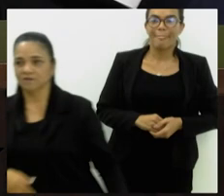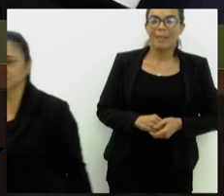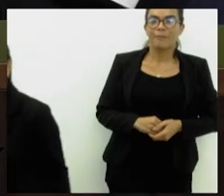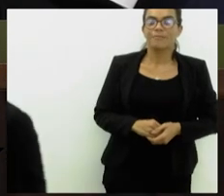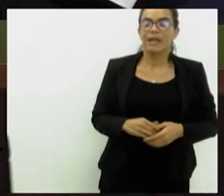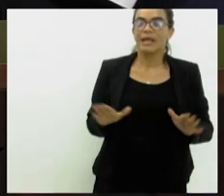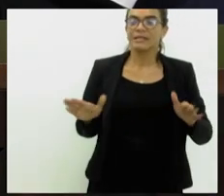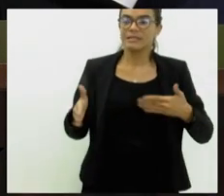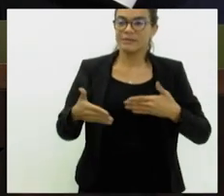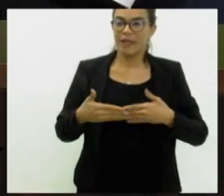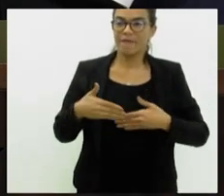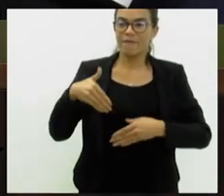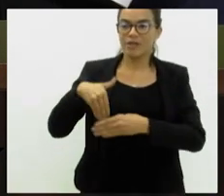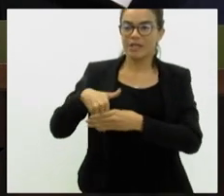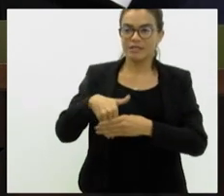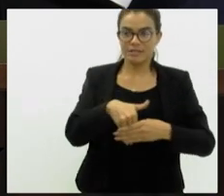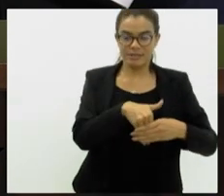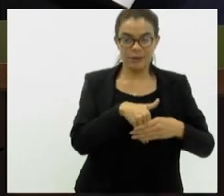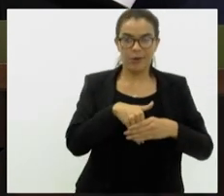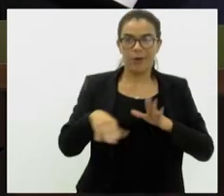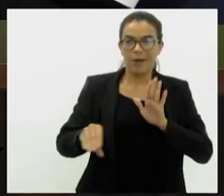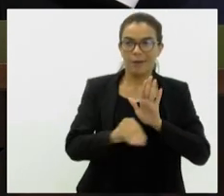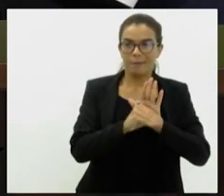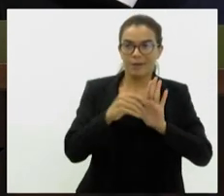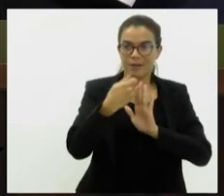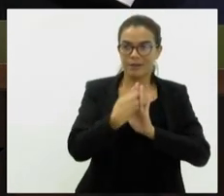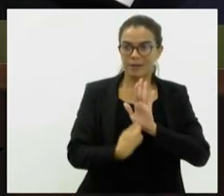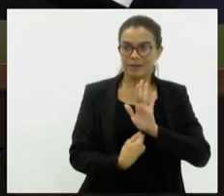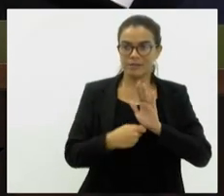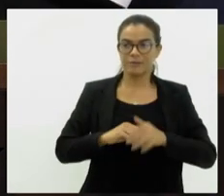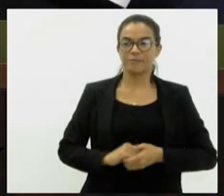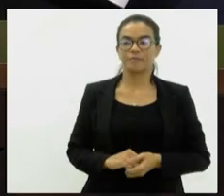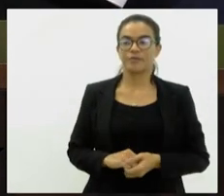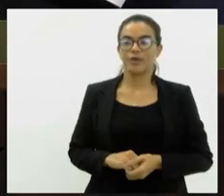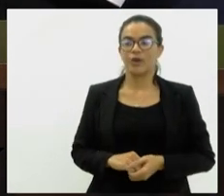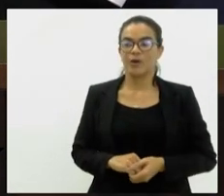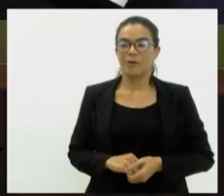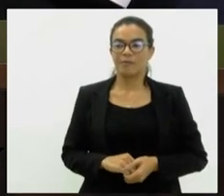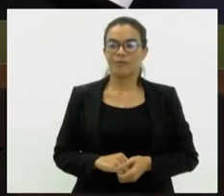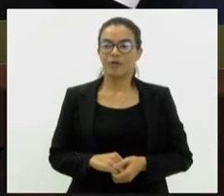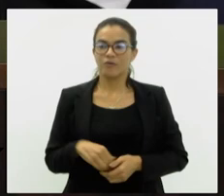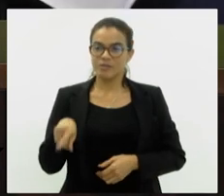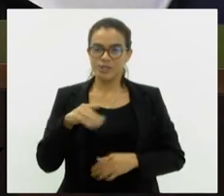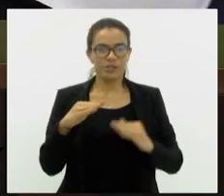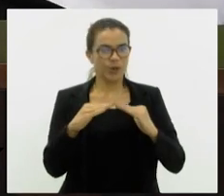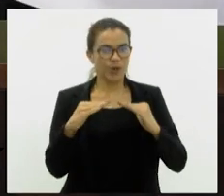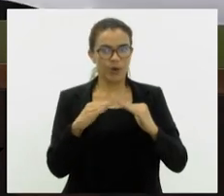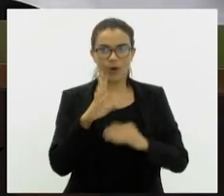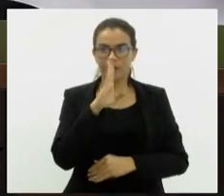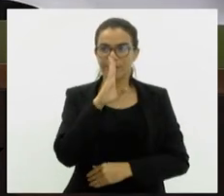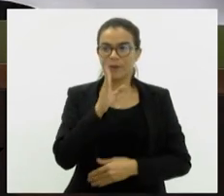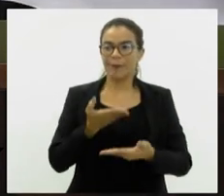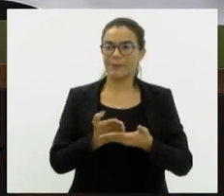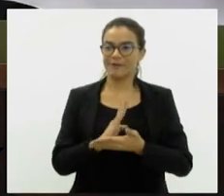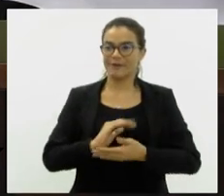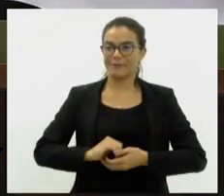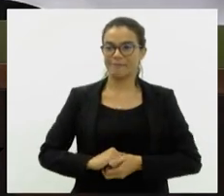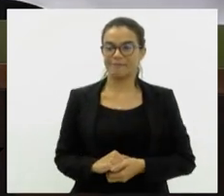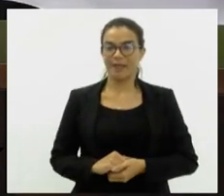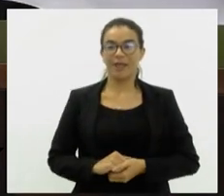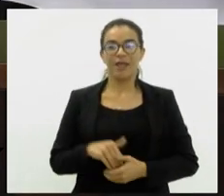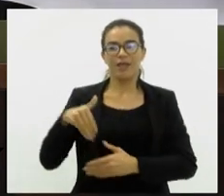discutir, em votação a emenda de redação. Os senhores que aprovam permaneçam como estão. Aprovado.